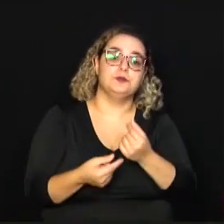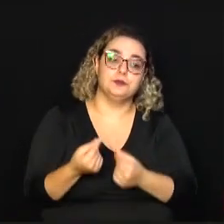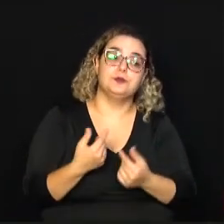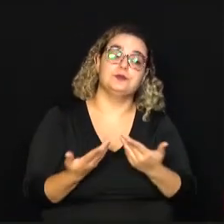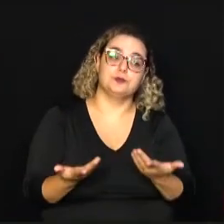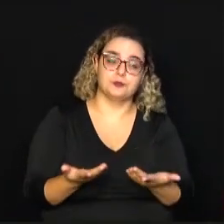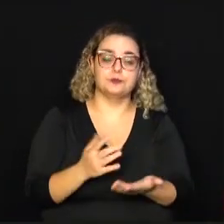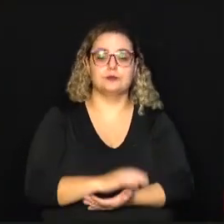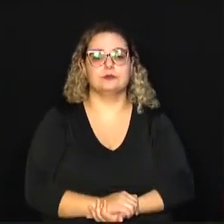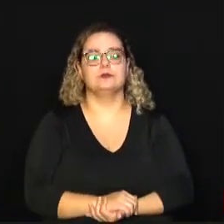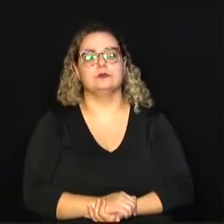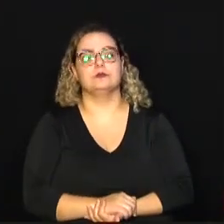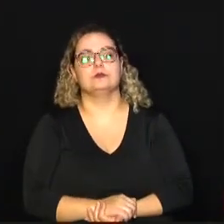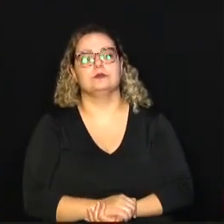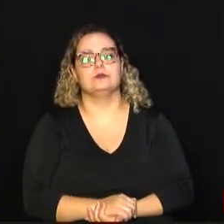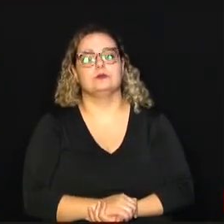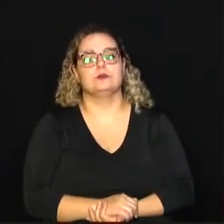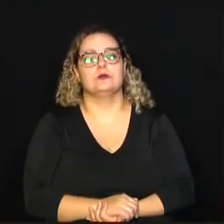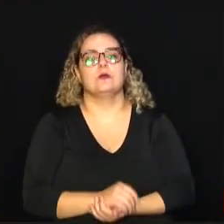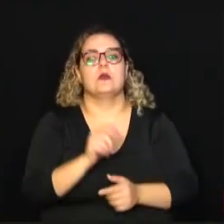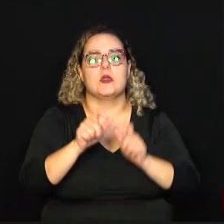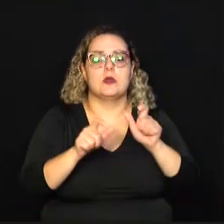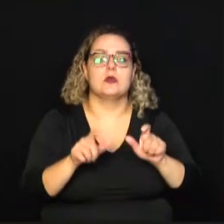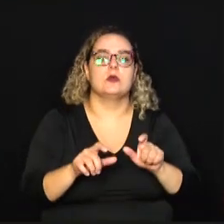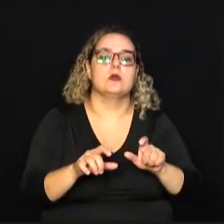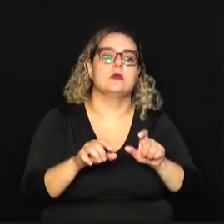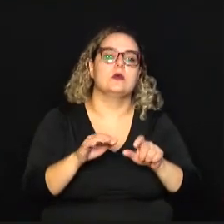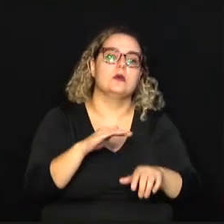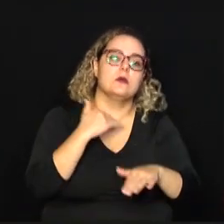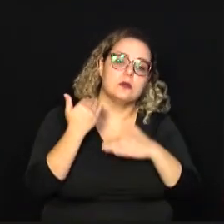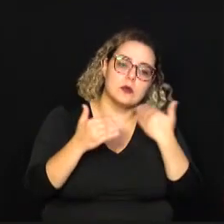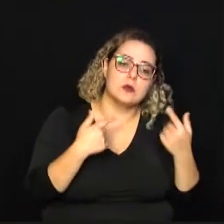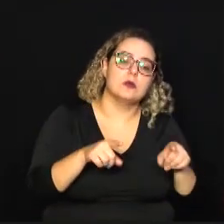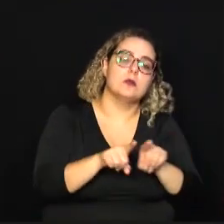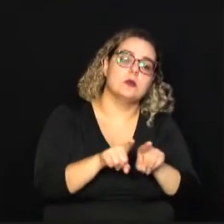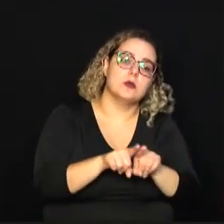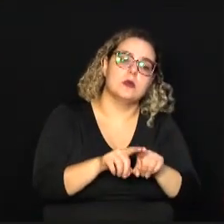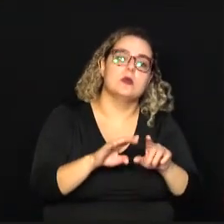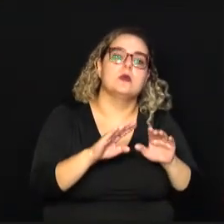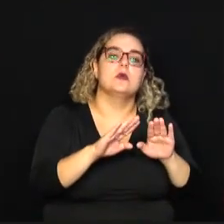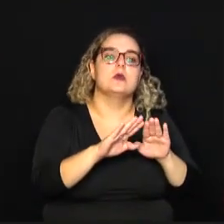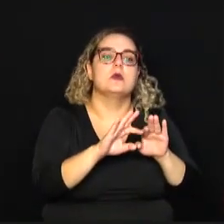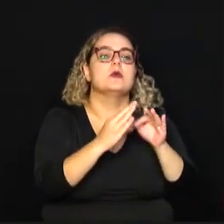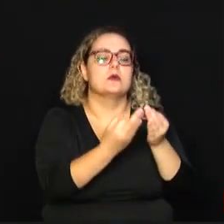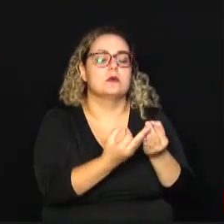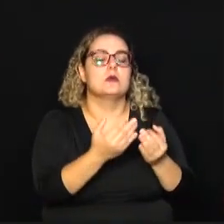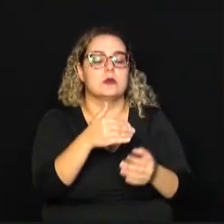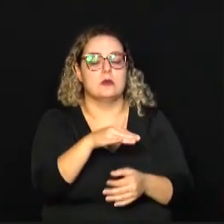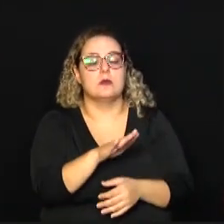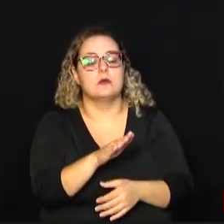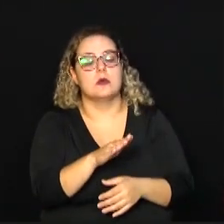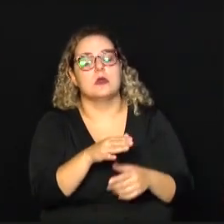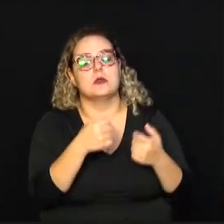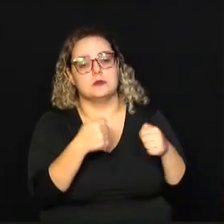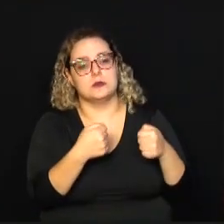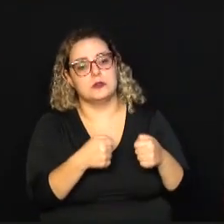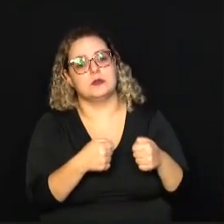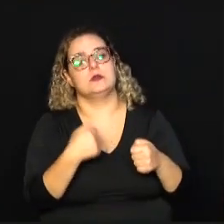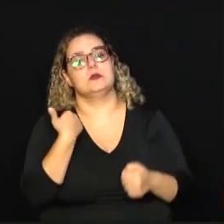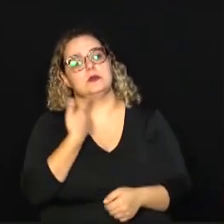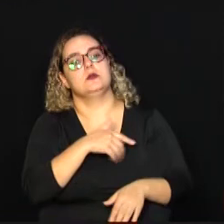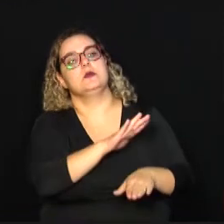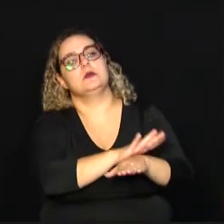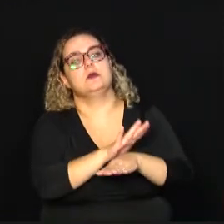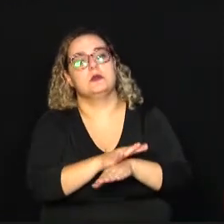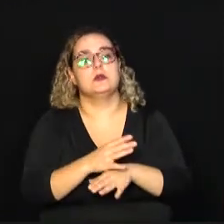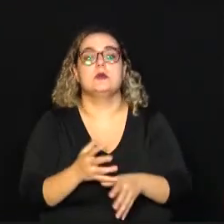povo. Então, a gente sabe que as famílias, principalmente aqueles mais vulneráveis, estão sofrendo muito, e a gente quer sair logo,